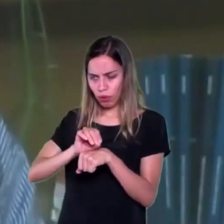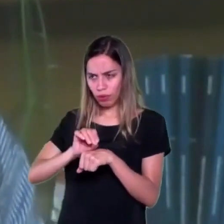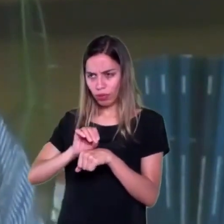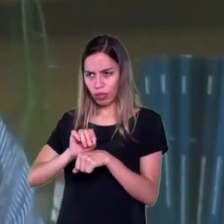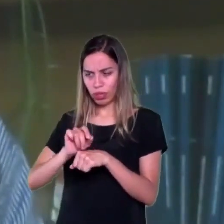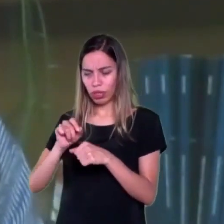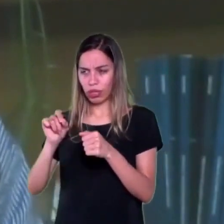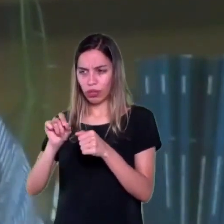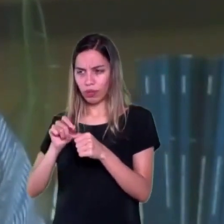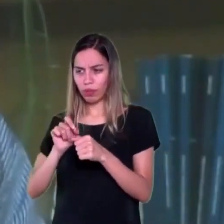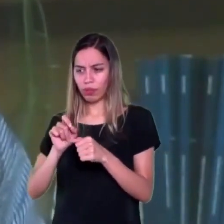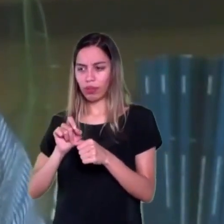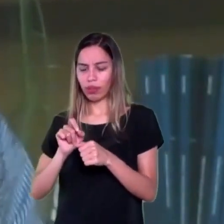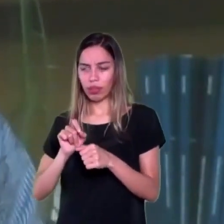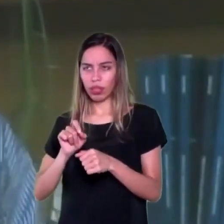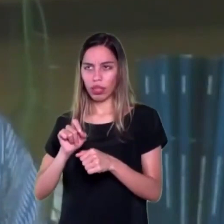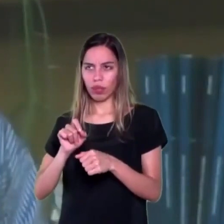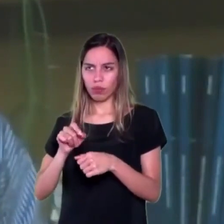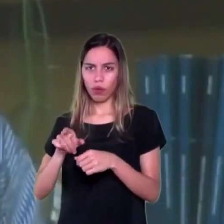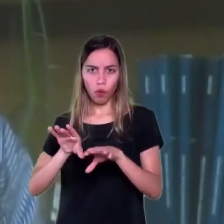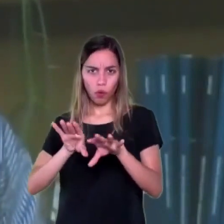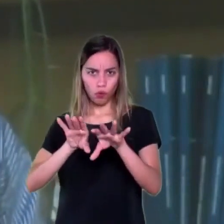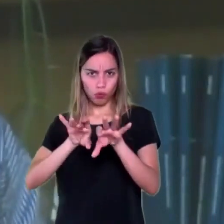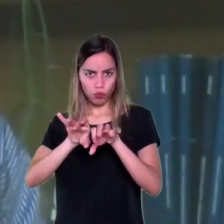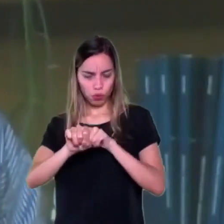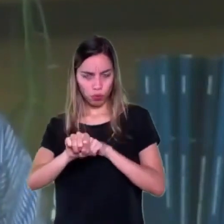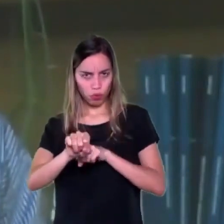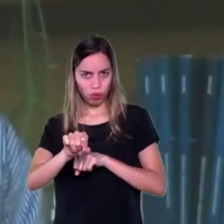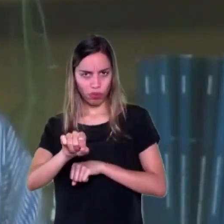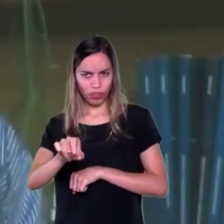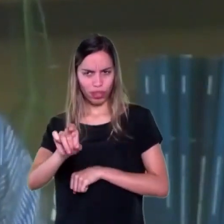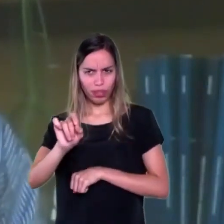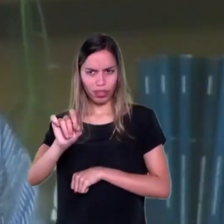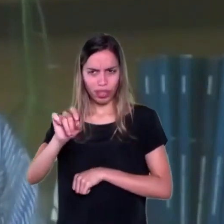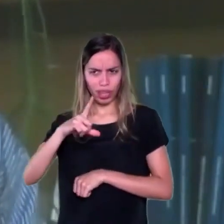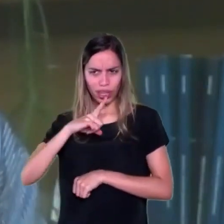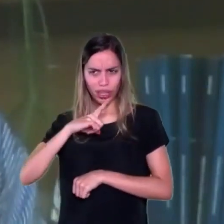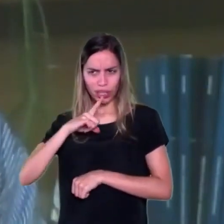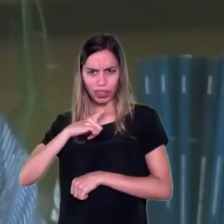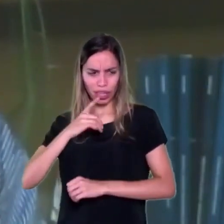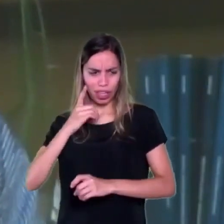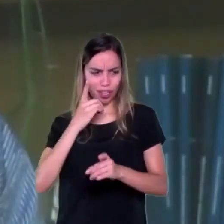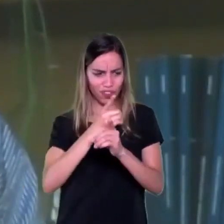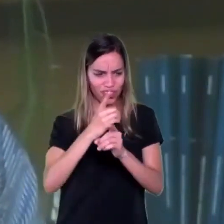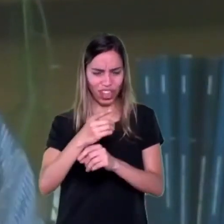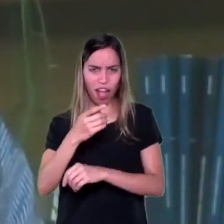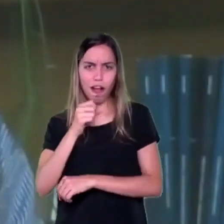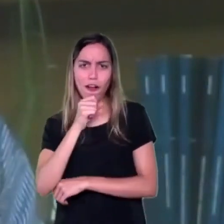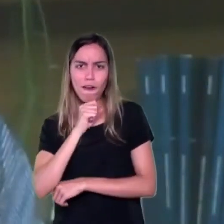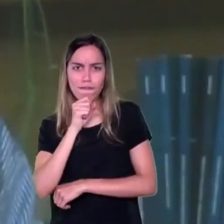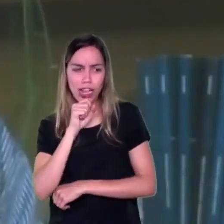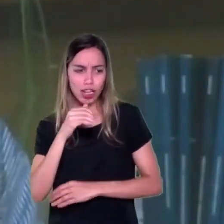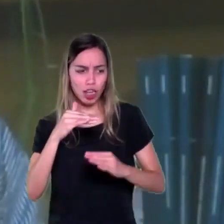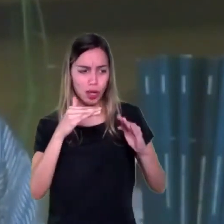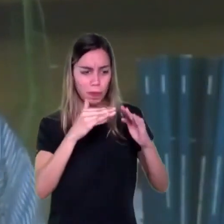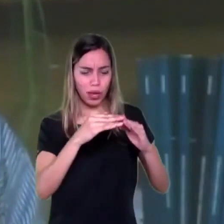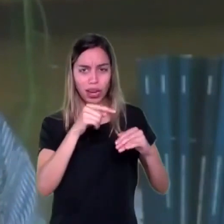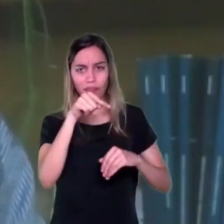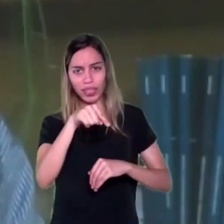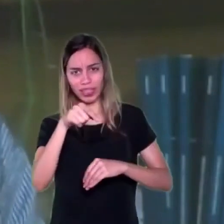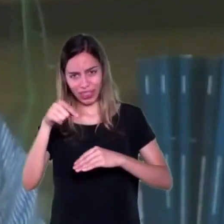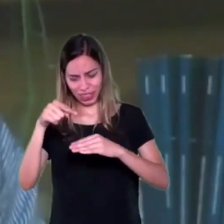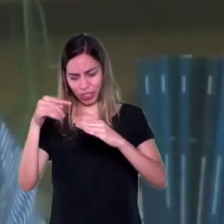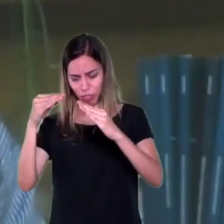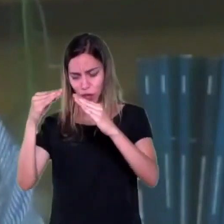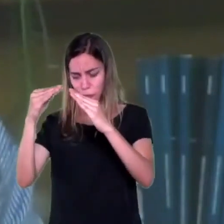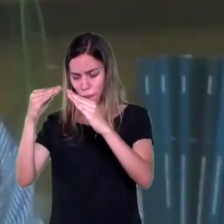fechamento dela seria o encontro com os velhinhos, né, com os idosos que moravam naquele asilo. E